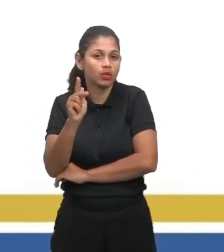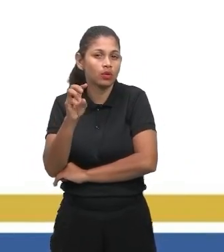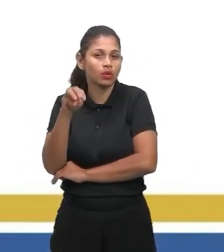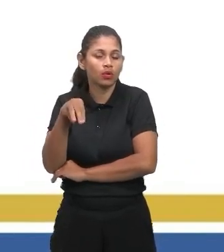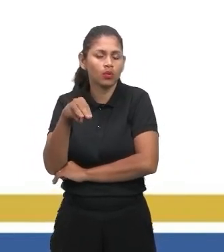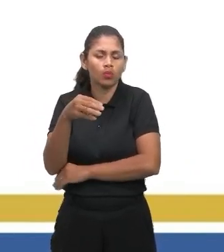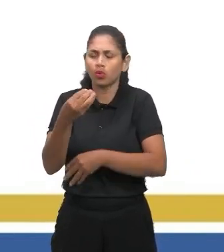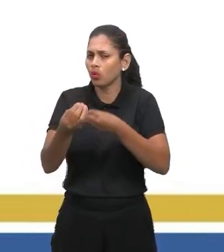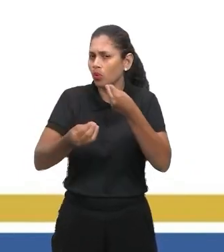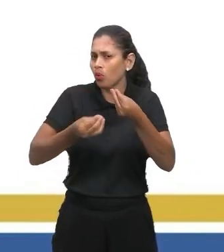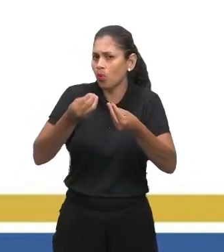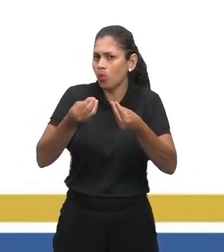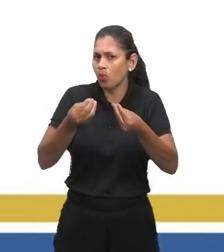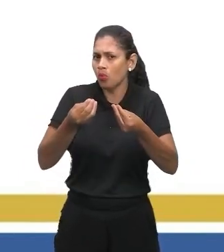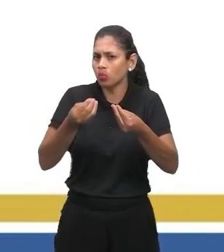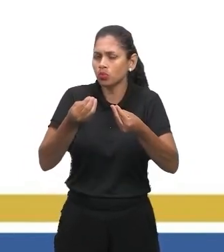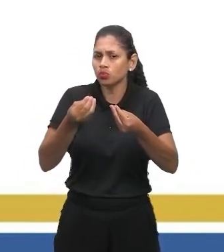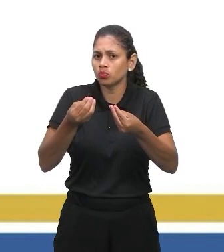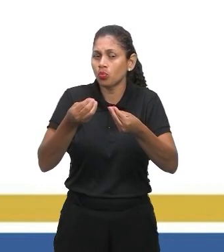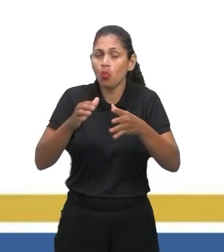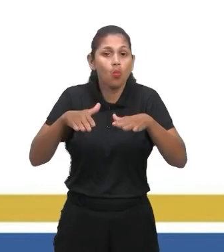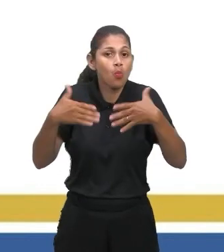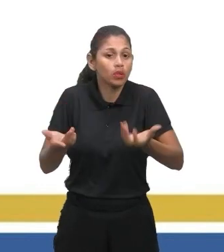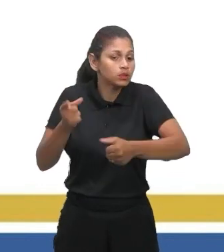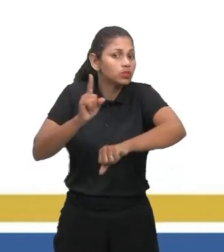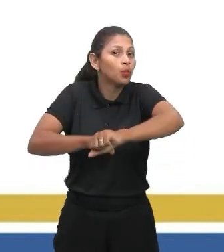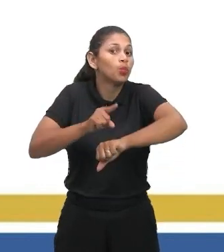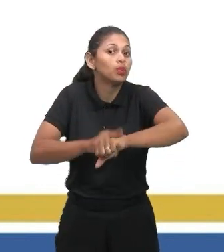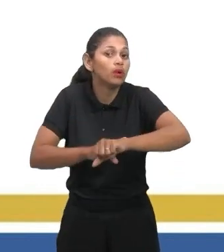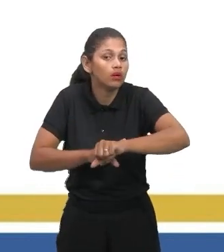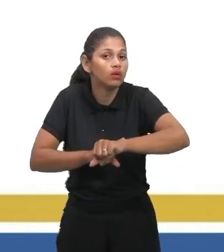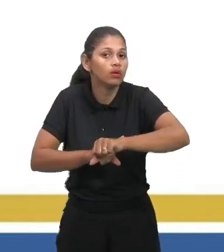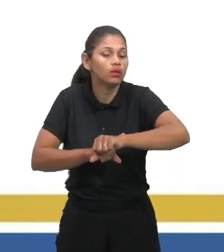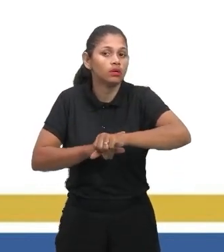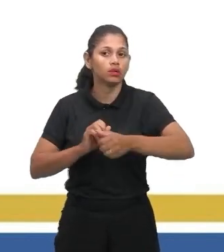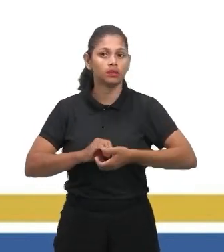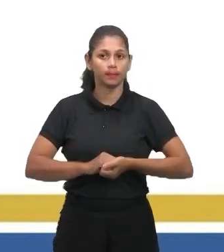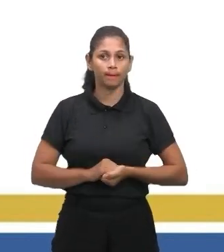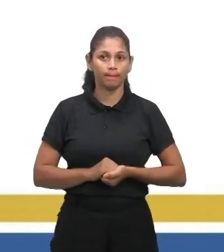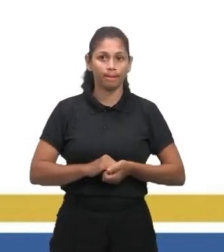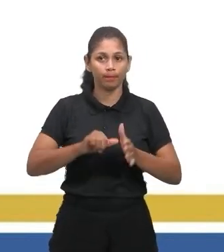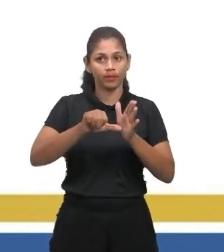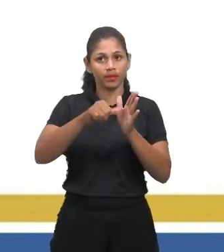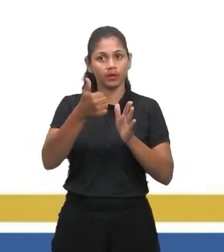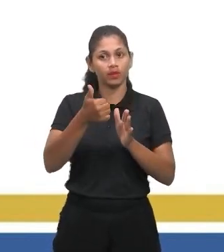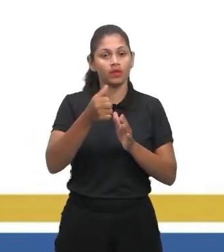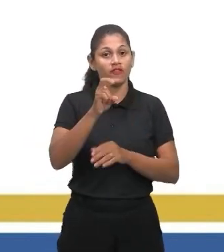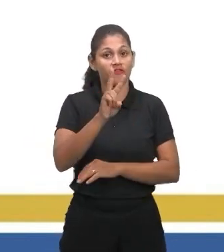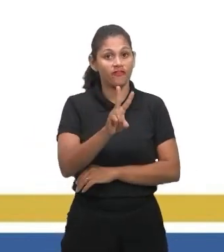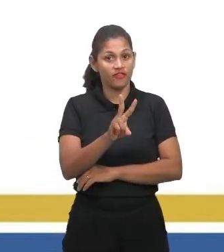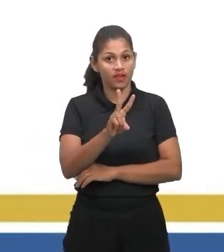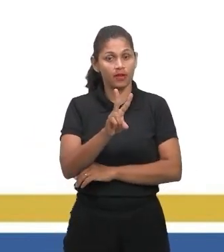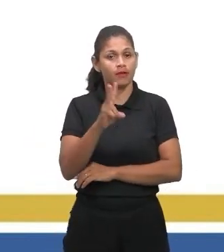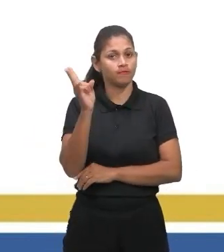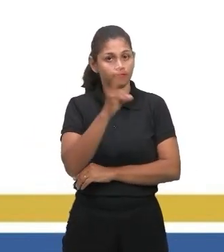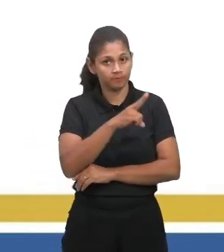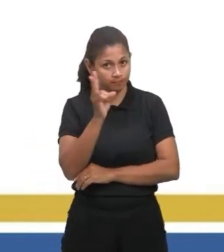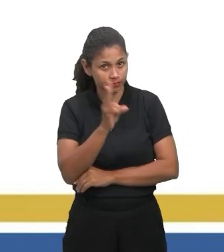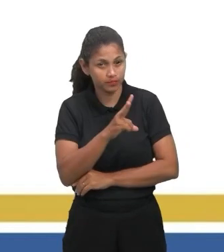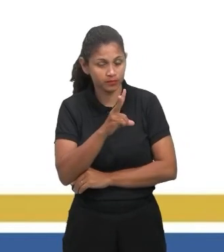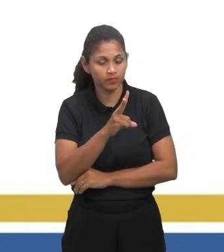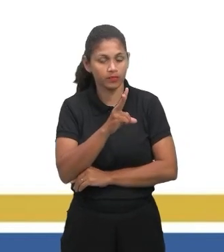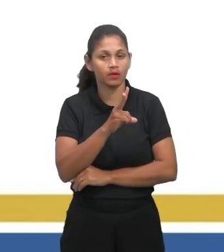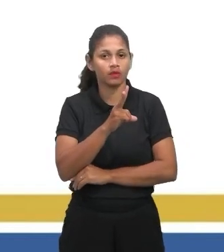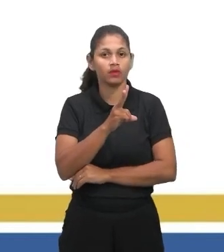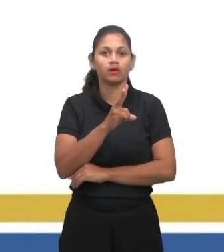esse cálculo? Vamos lá comigo fazer a resolução? Trazendo aqui para a resolução, primeiro, a gente já viu que velocidade é o quê? Espaço pelo